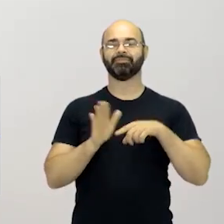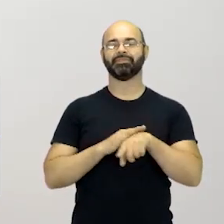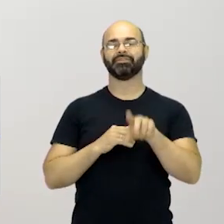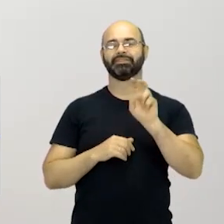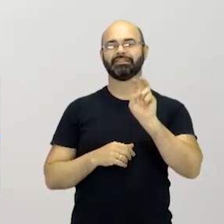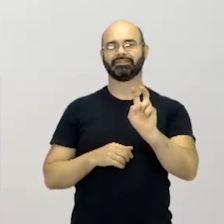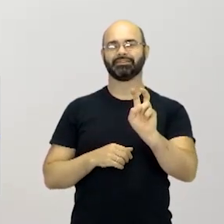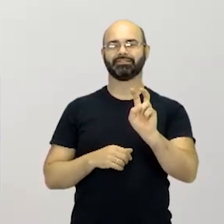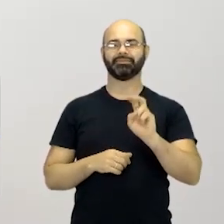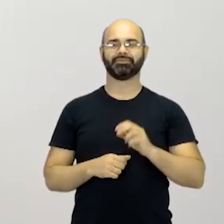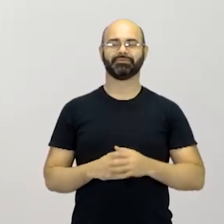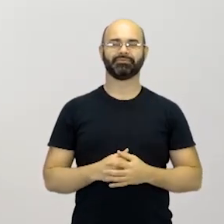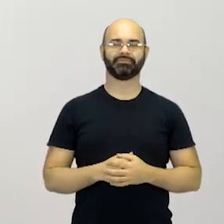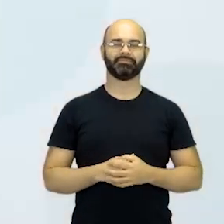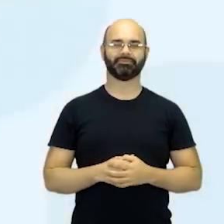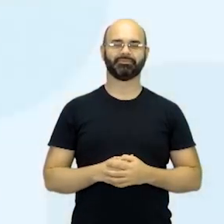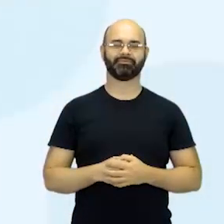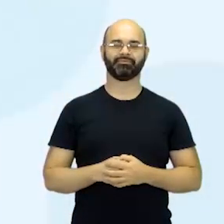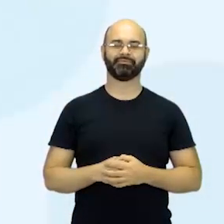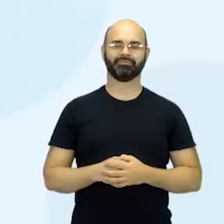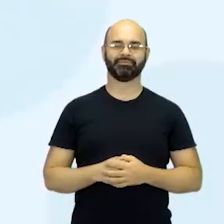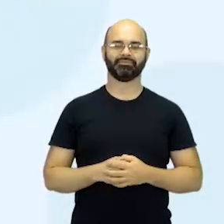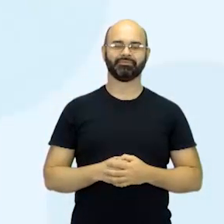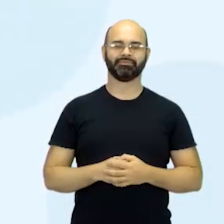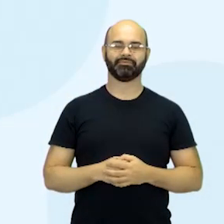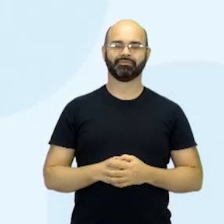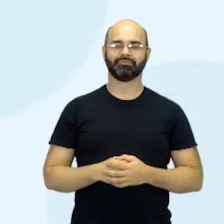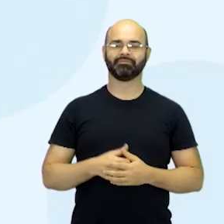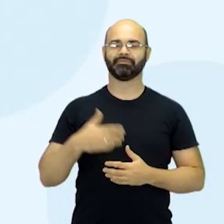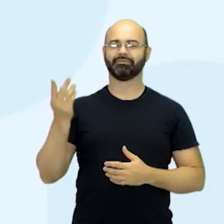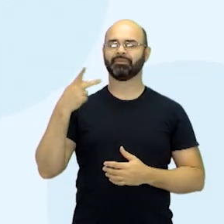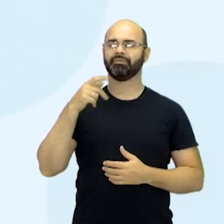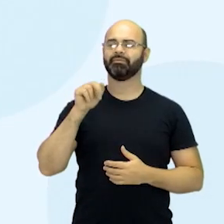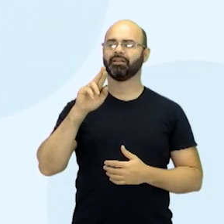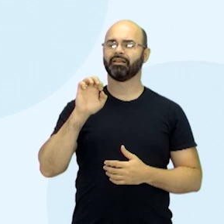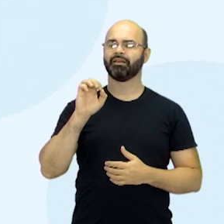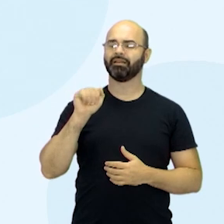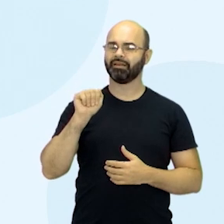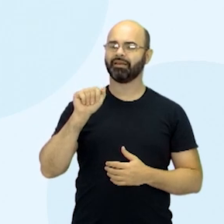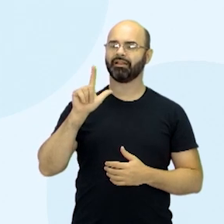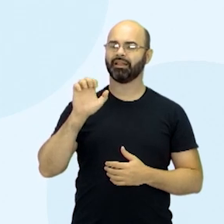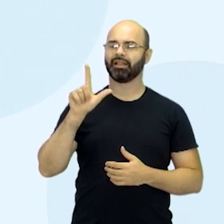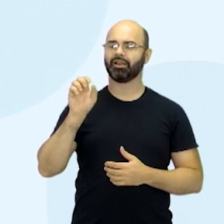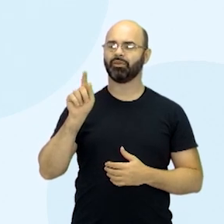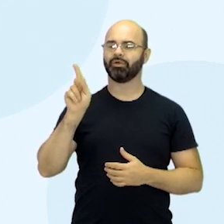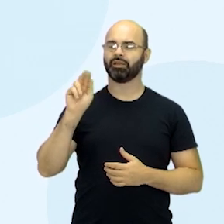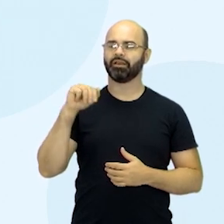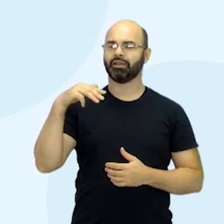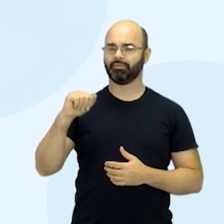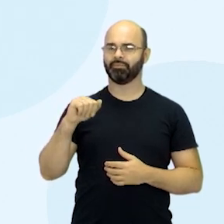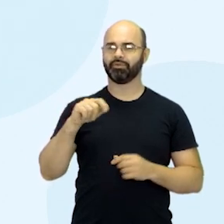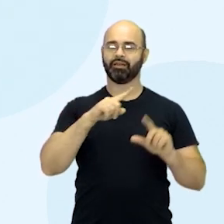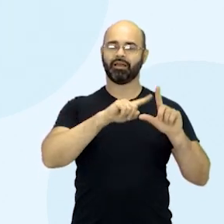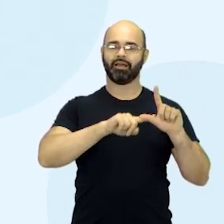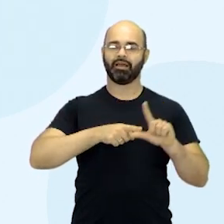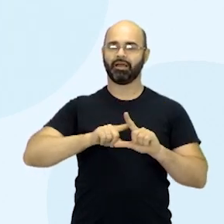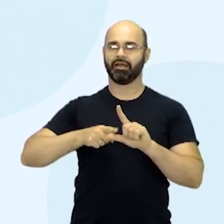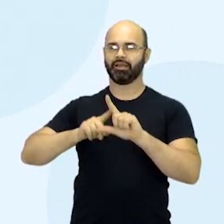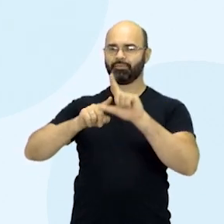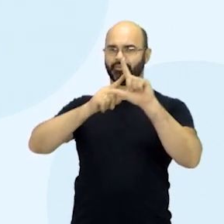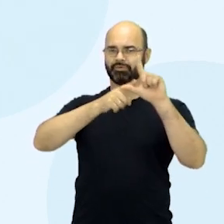Vamos lá. Qual é o paralelogramo que tem 4 ângulos